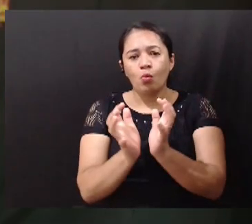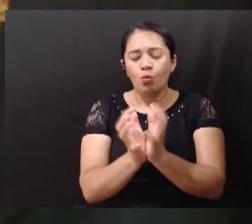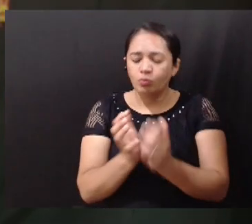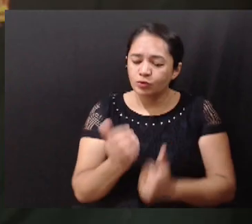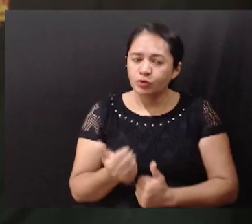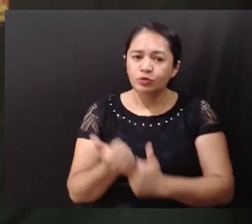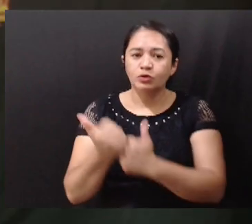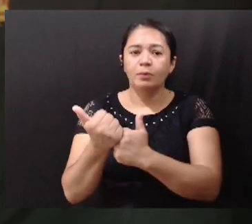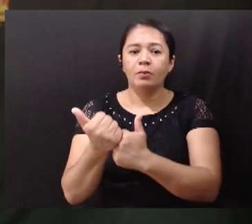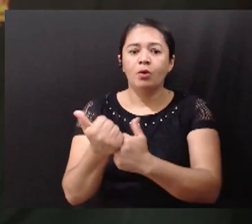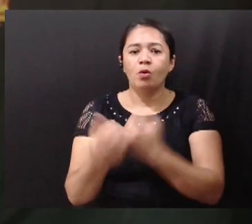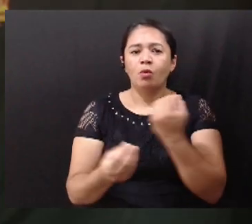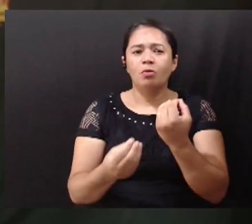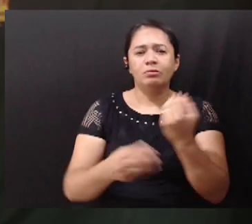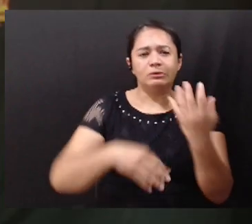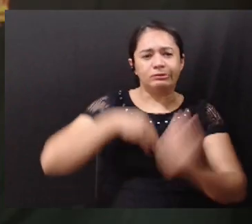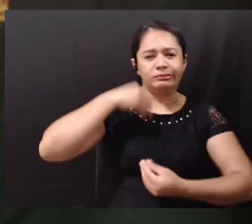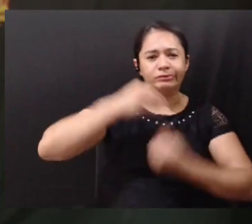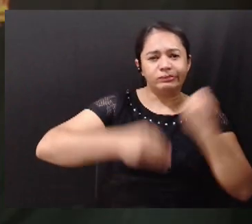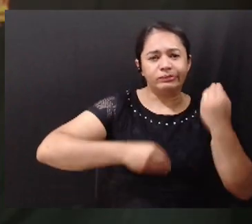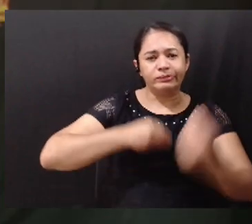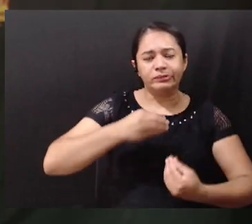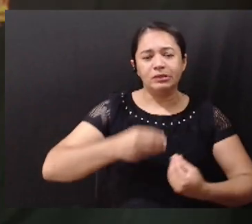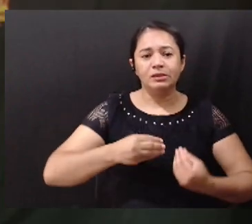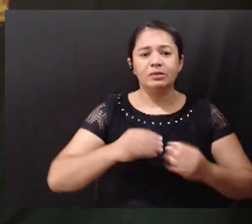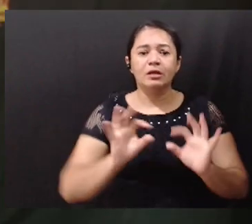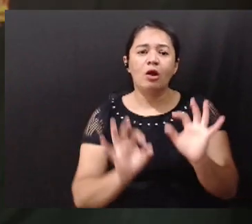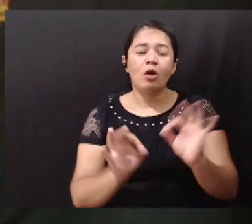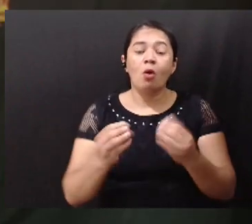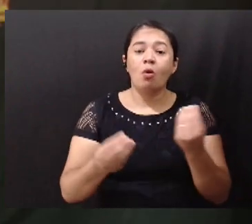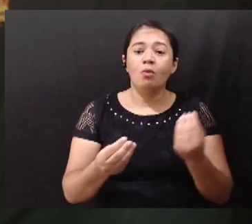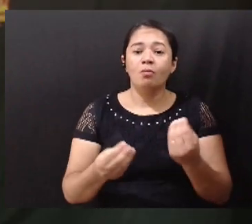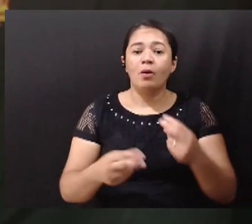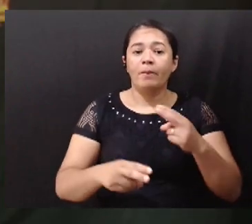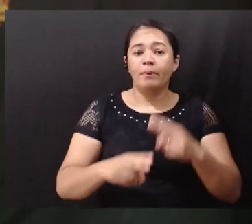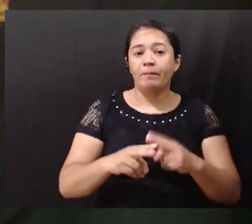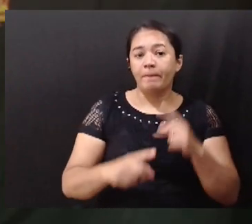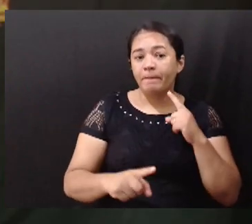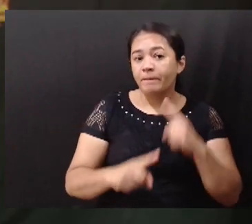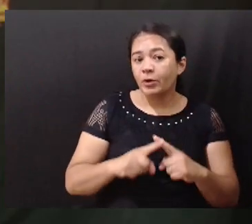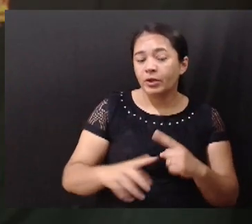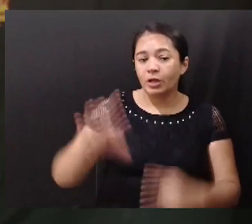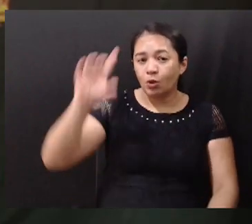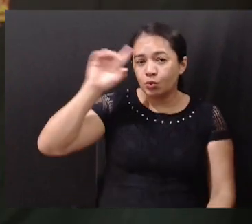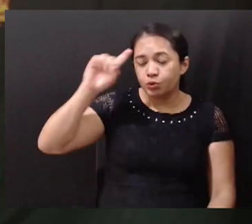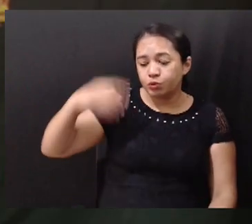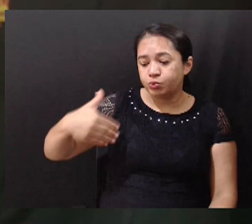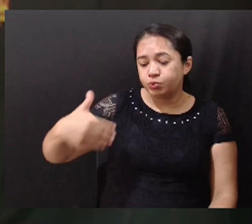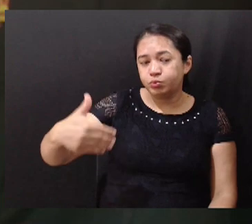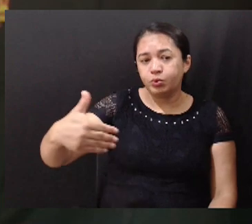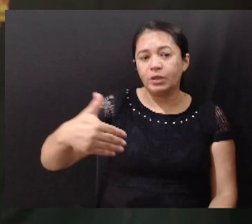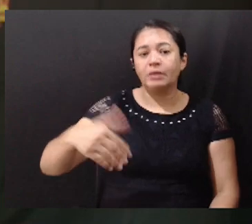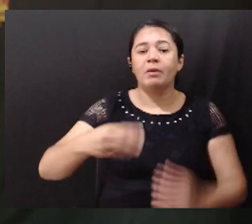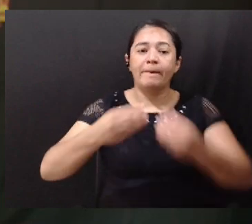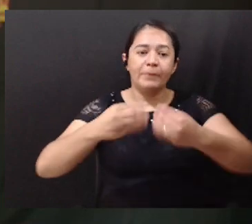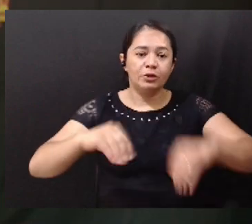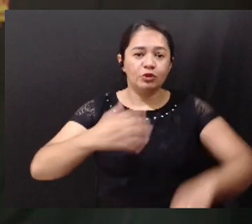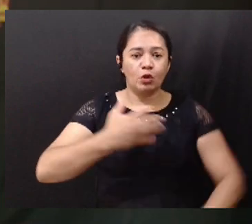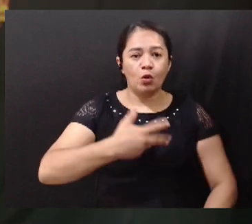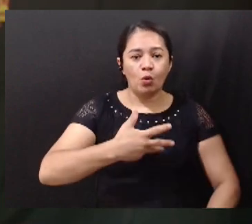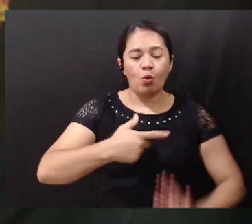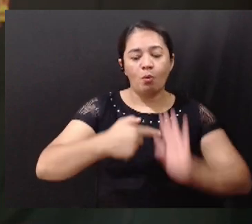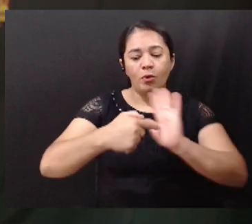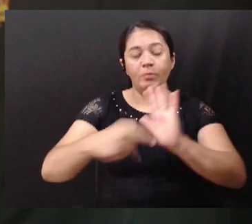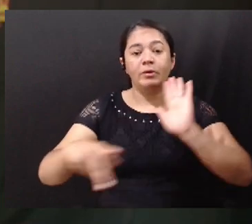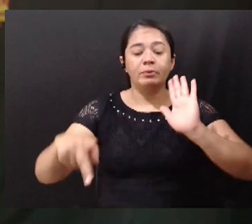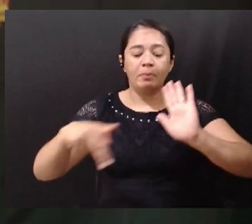com a bagunça, com a quebra da rotina, que vai afetar o comportamento das crianças e dos pais também. E também sobre a questão da falta